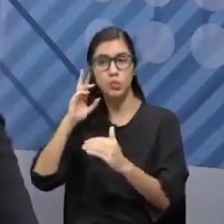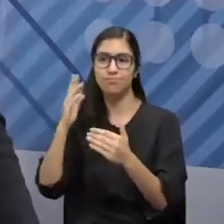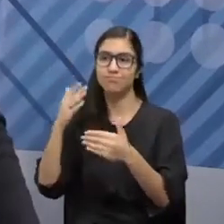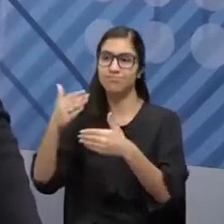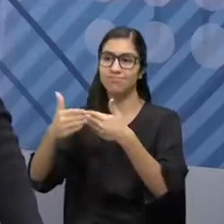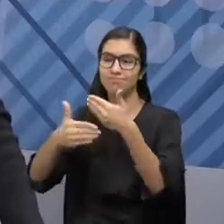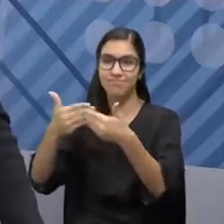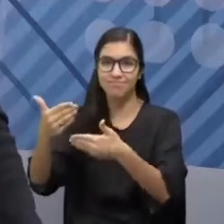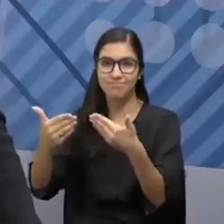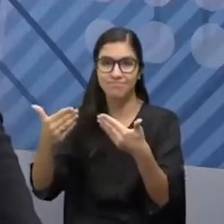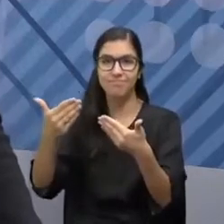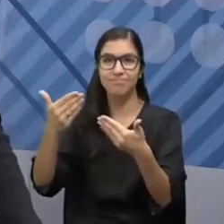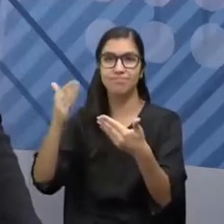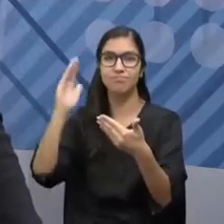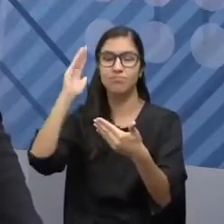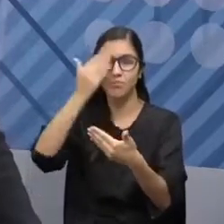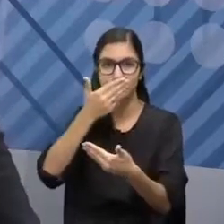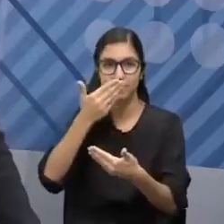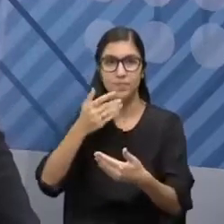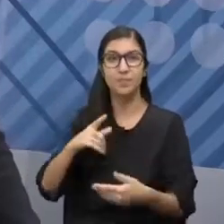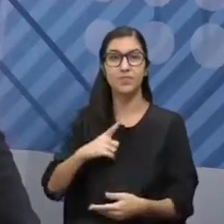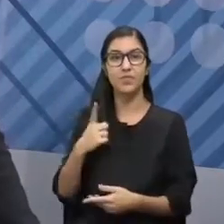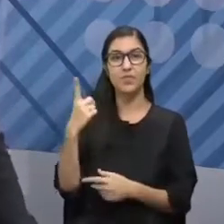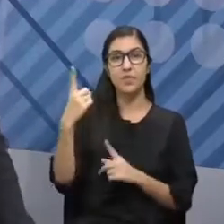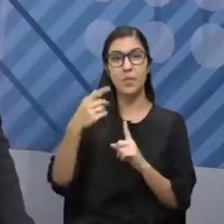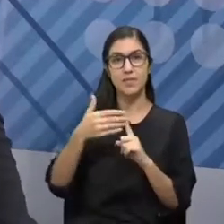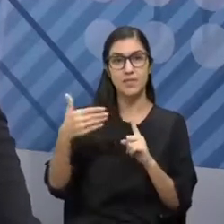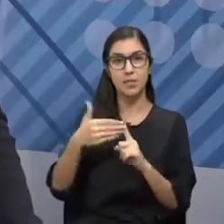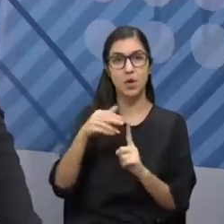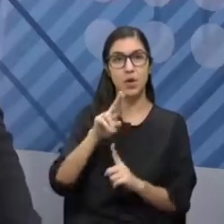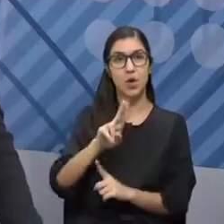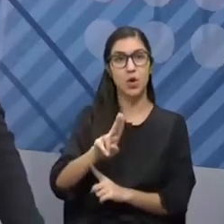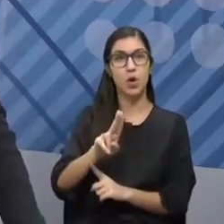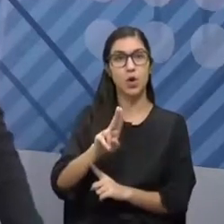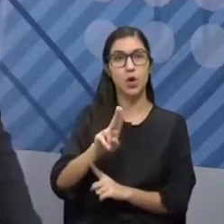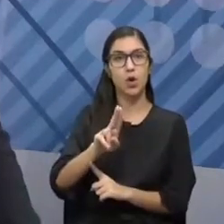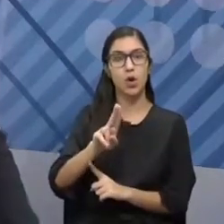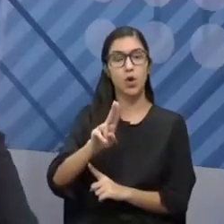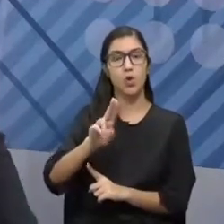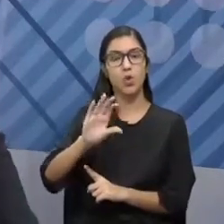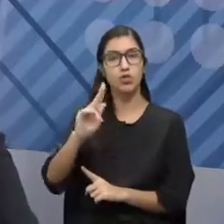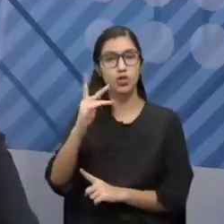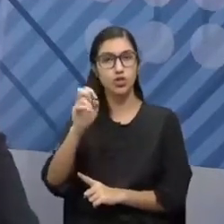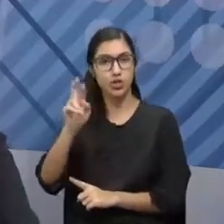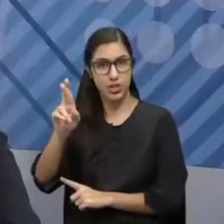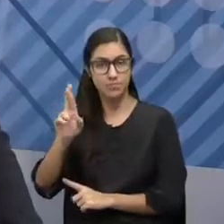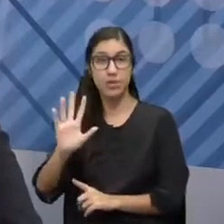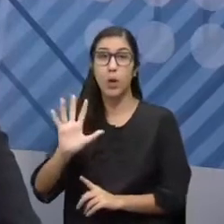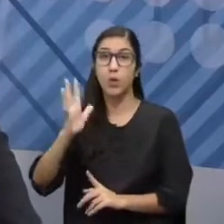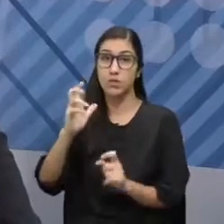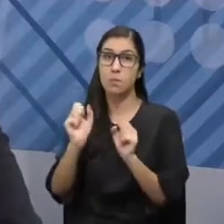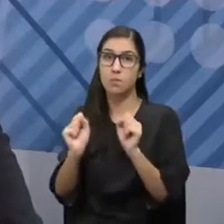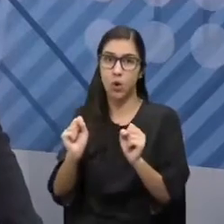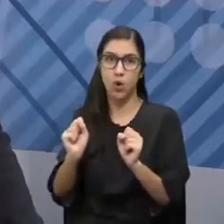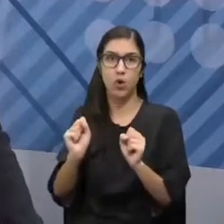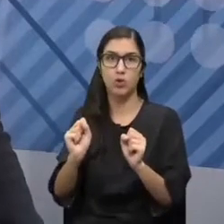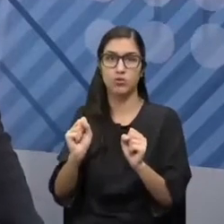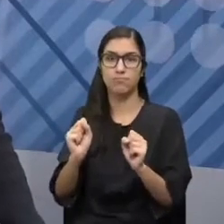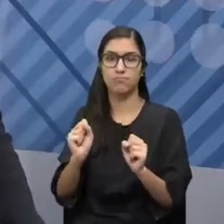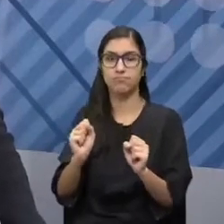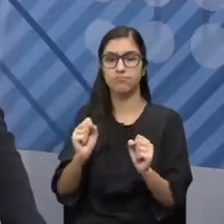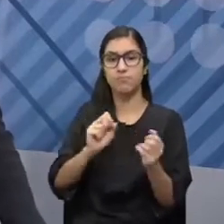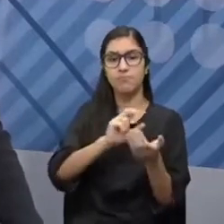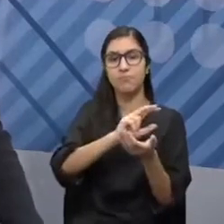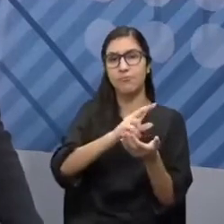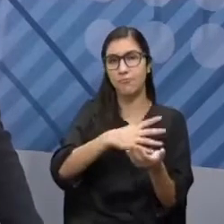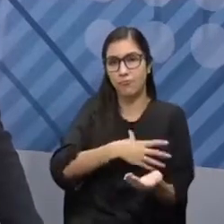uma síndrome chamada de síndrome de Usher, que é uma síndrome autossômica recessiva. Isso quer dizer que pode acontecer com mais de um filho na